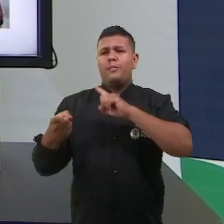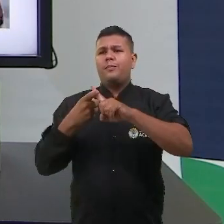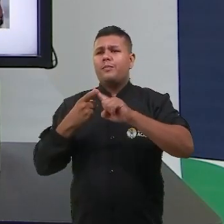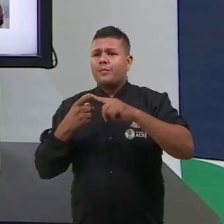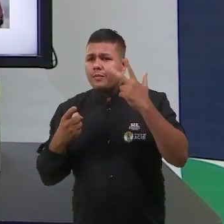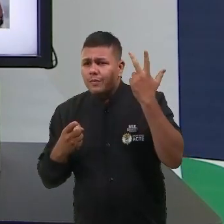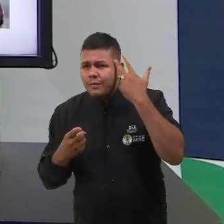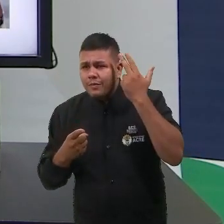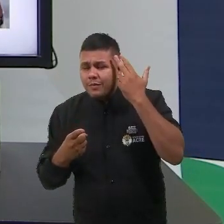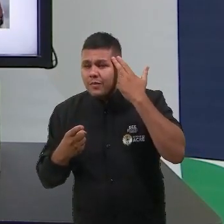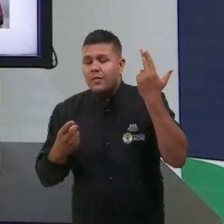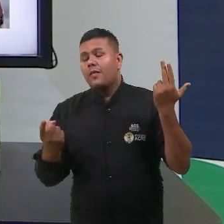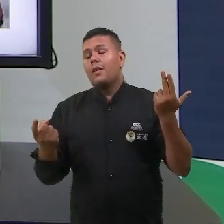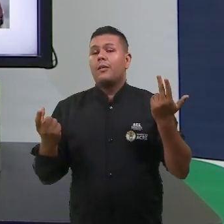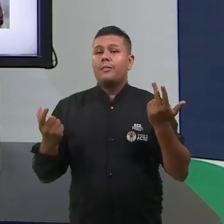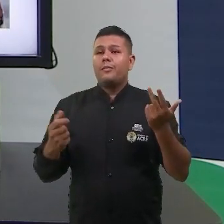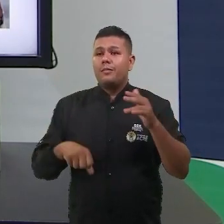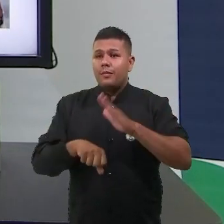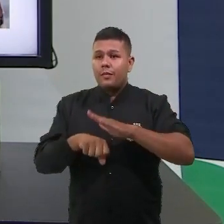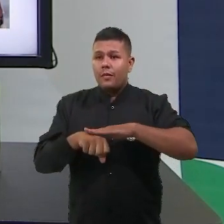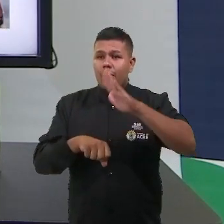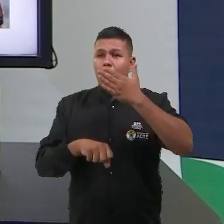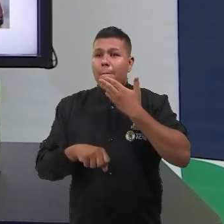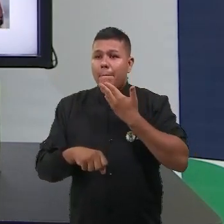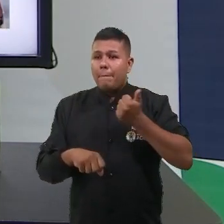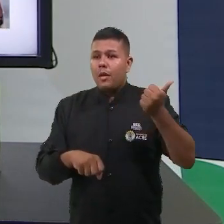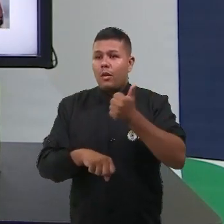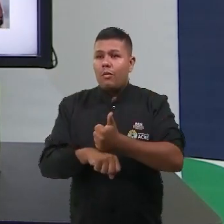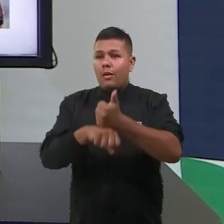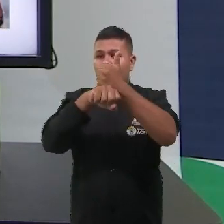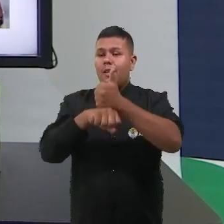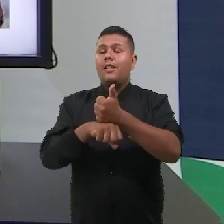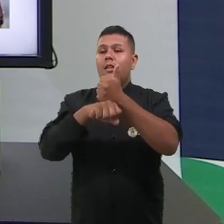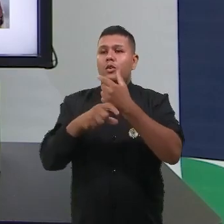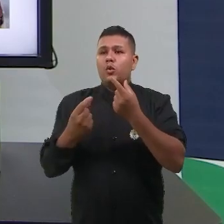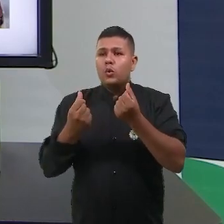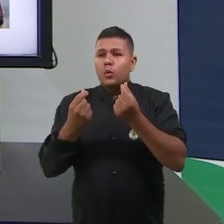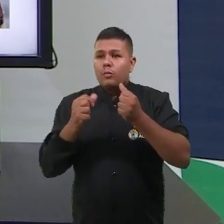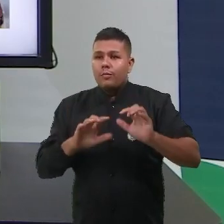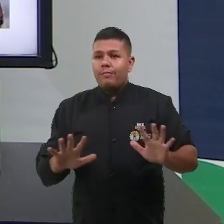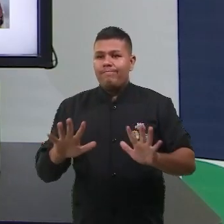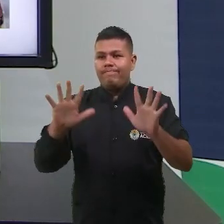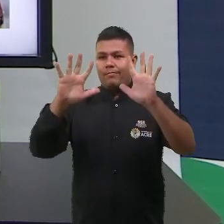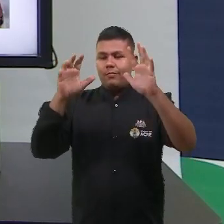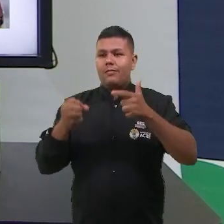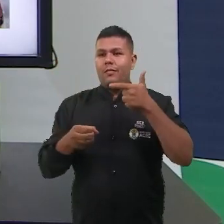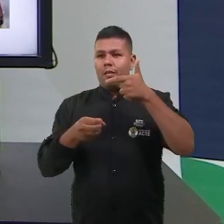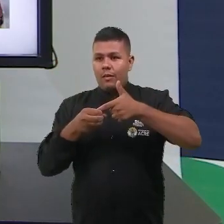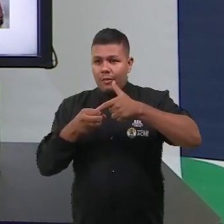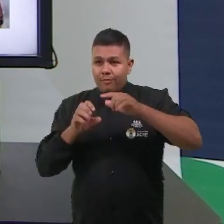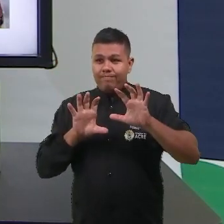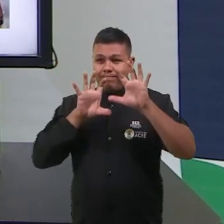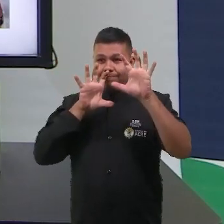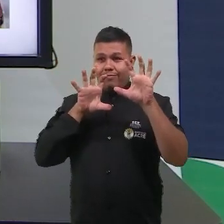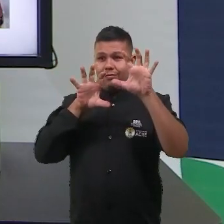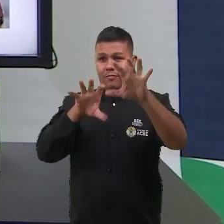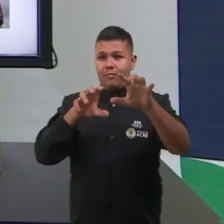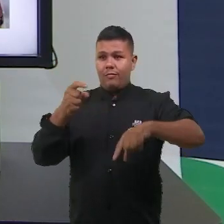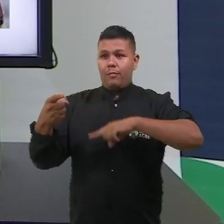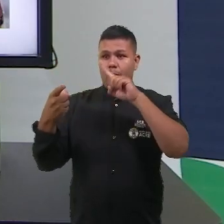quanto maior a qualidade do combustível, maior o seu preço. Perfeito? Então a gasolina ela é dessa forma: